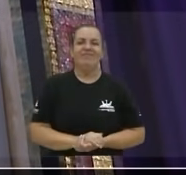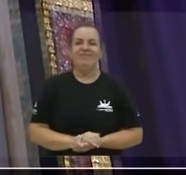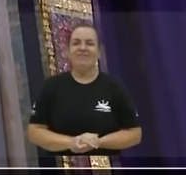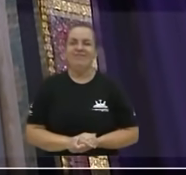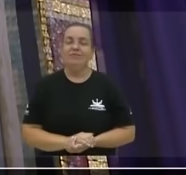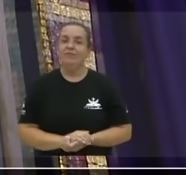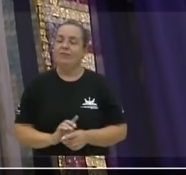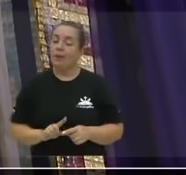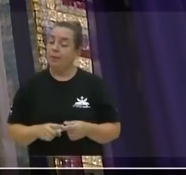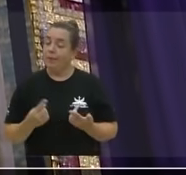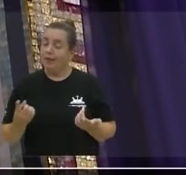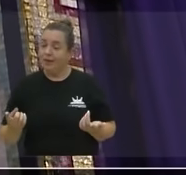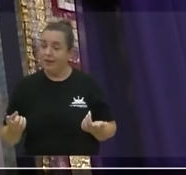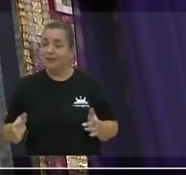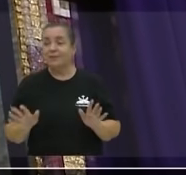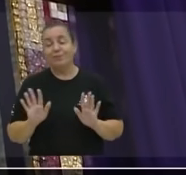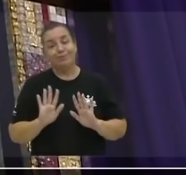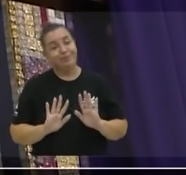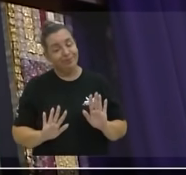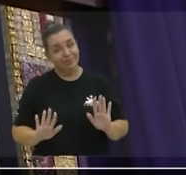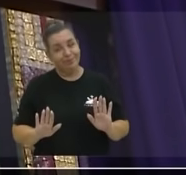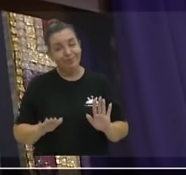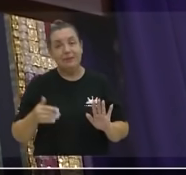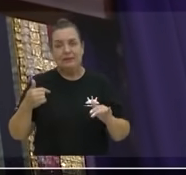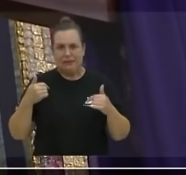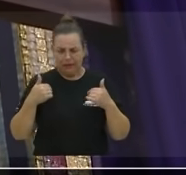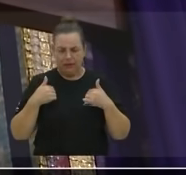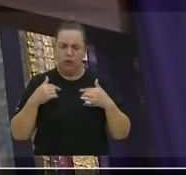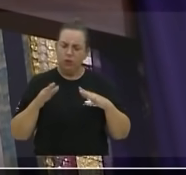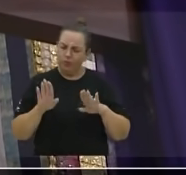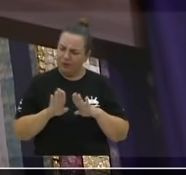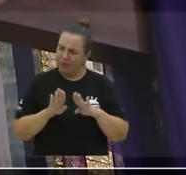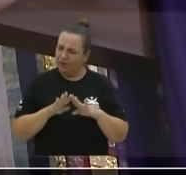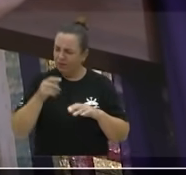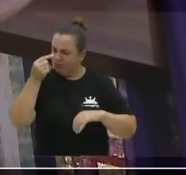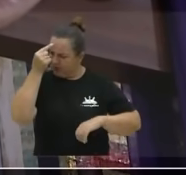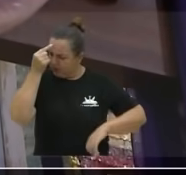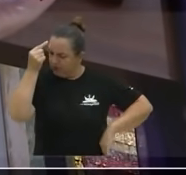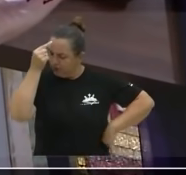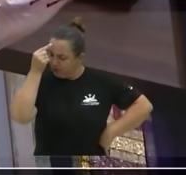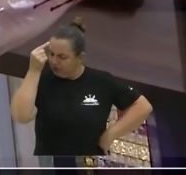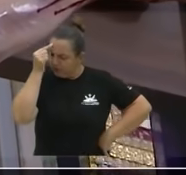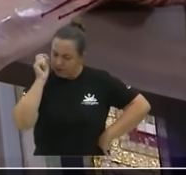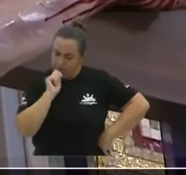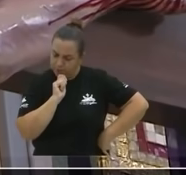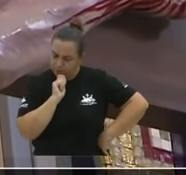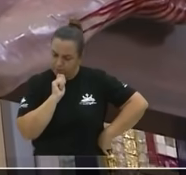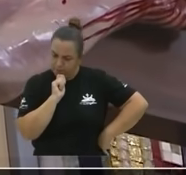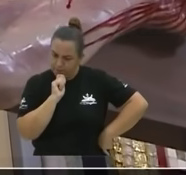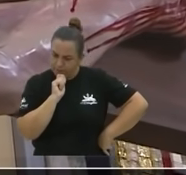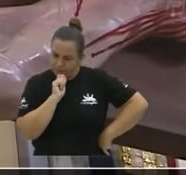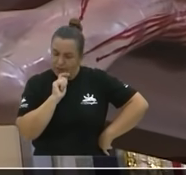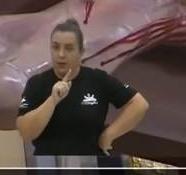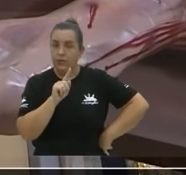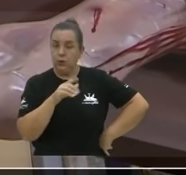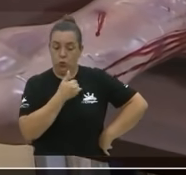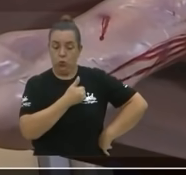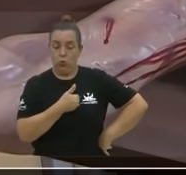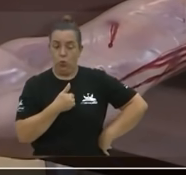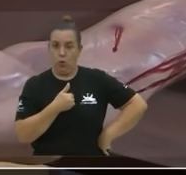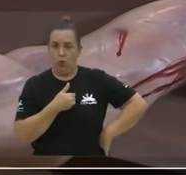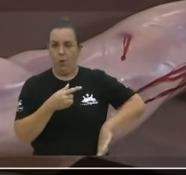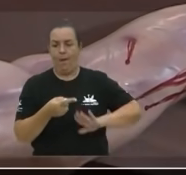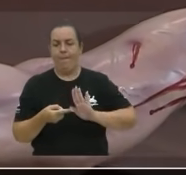Mas é impressionante e chama a atenção. E João não economiza mostrar